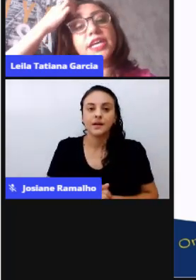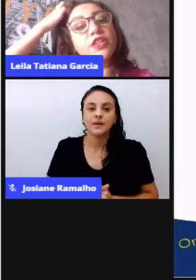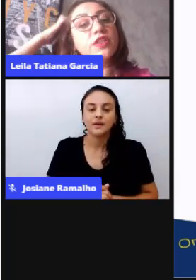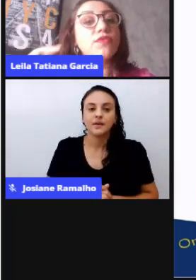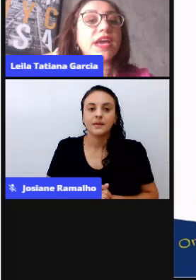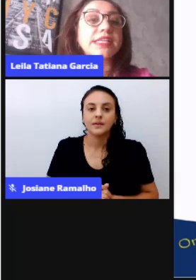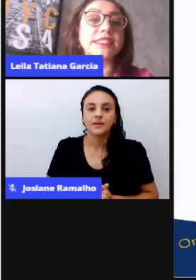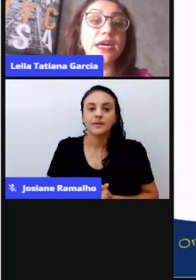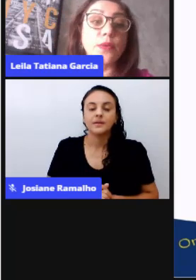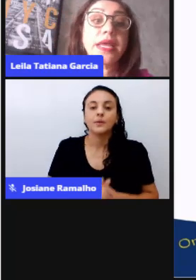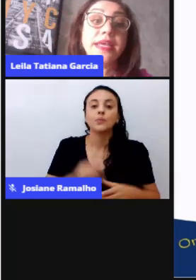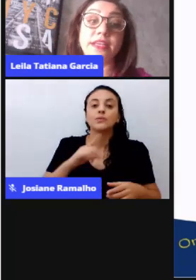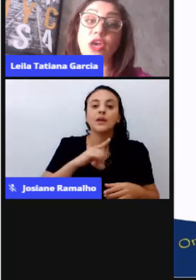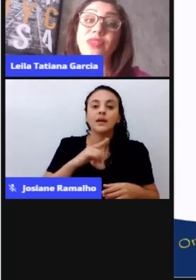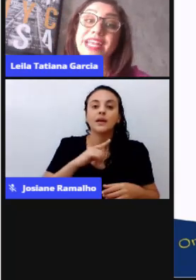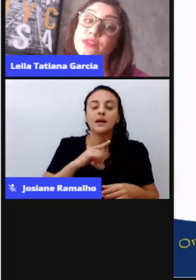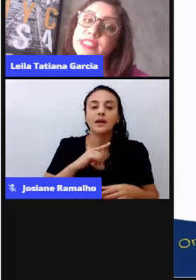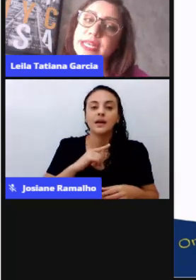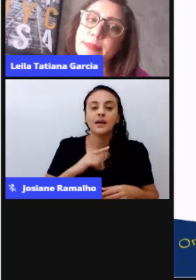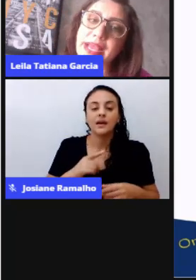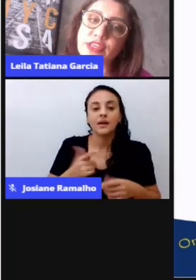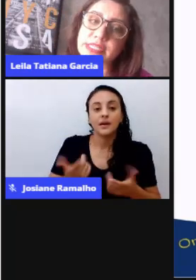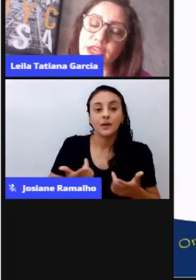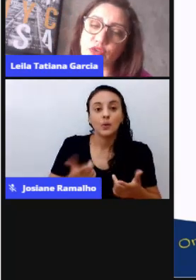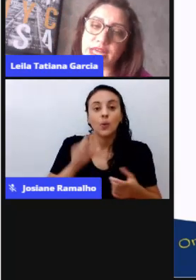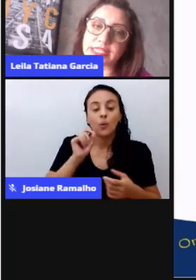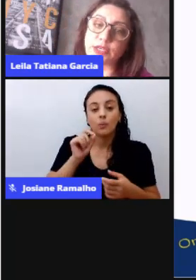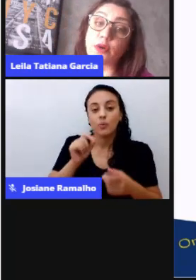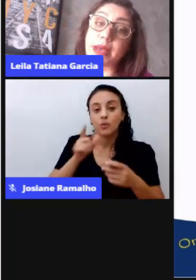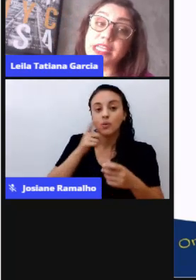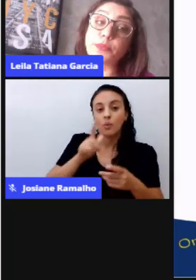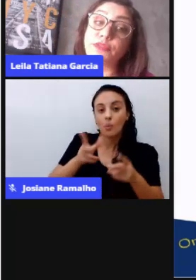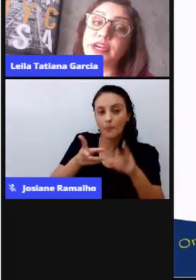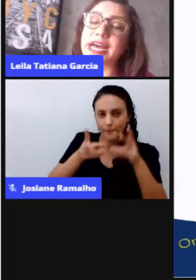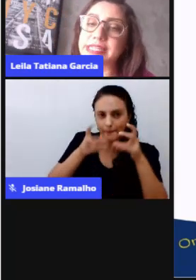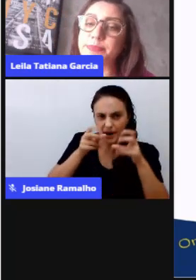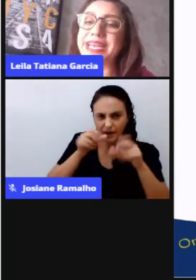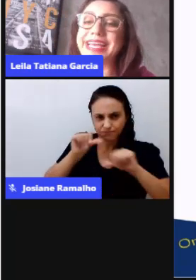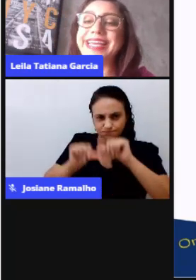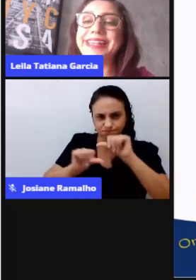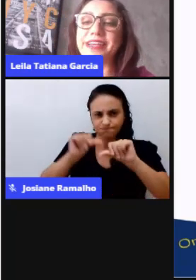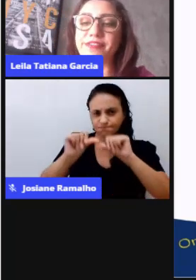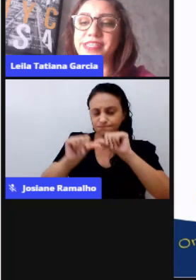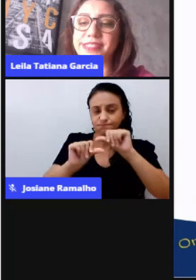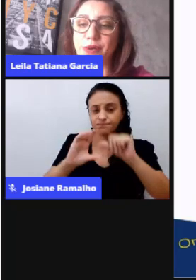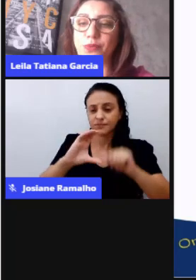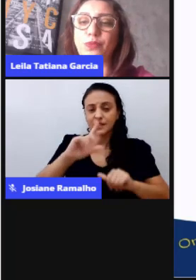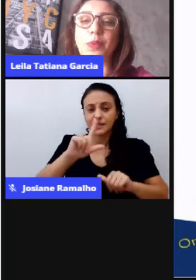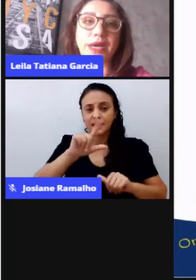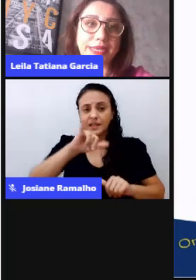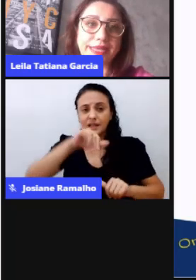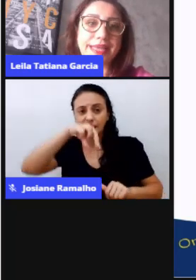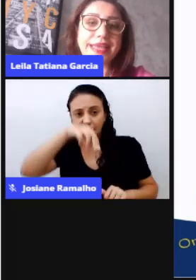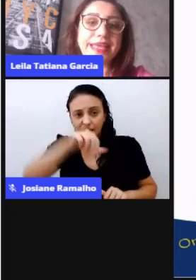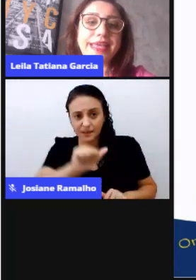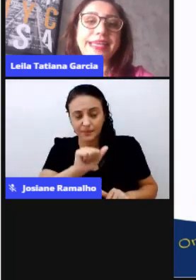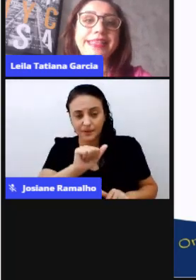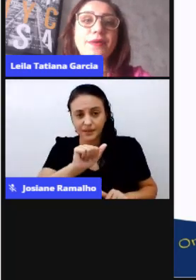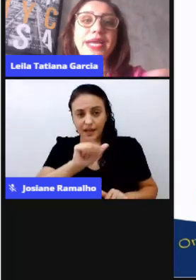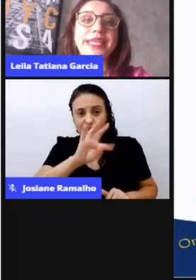ambiental a partir da identificação de alterações climáticas regionais e globais provocadas pela intervenção